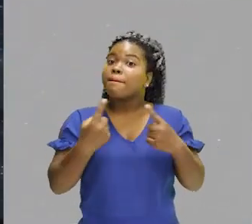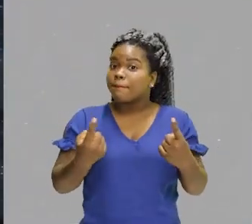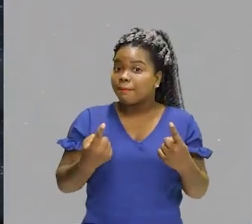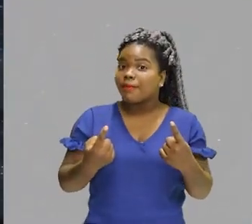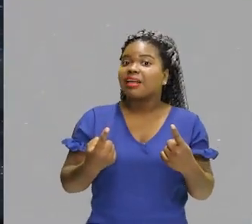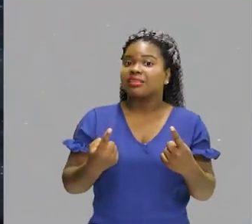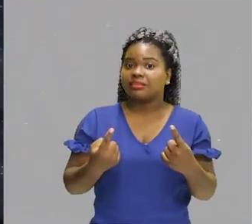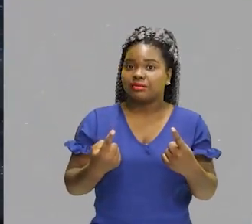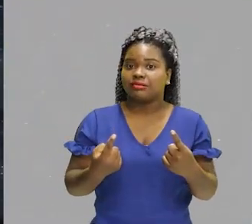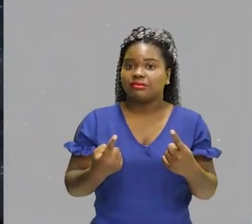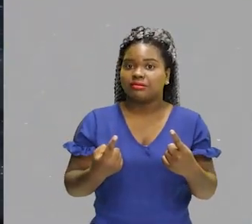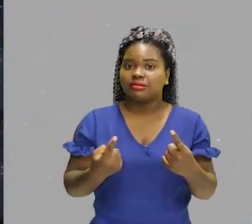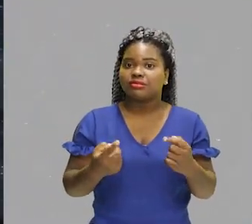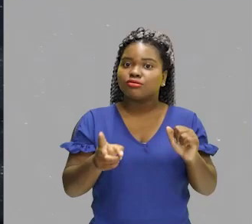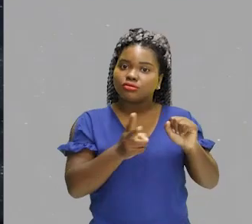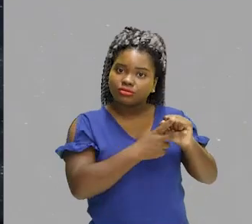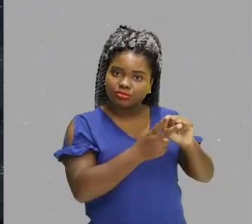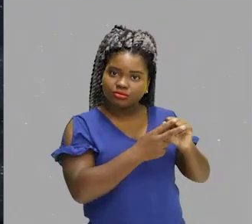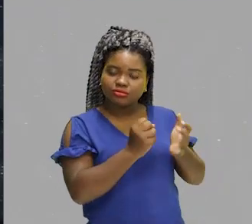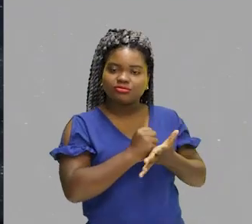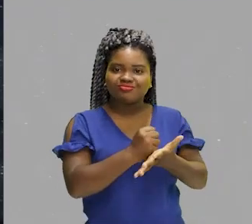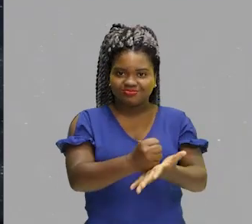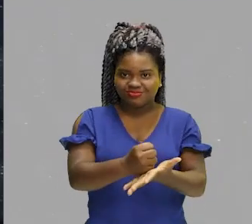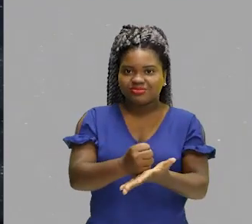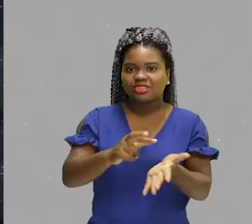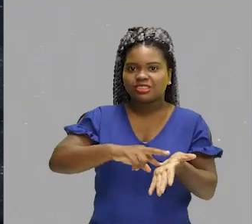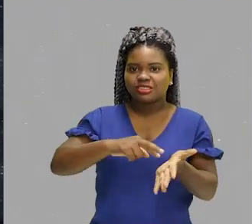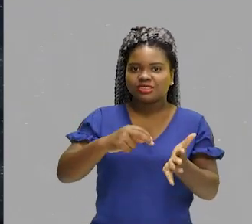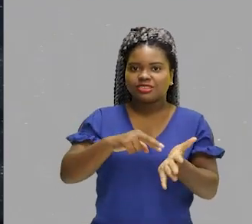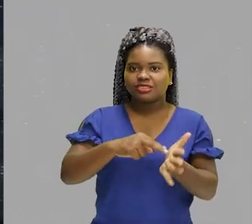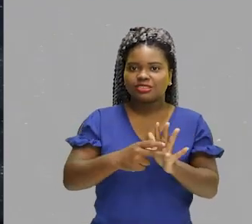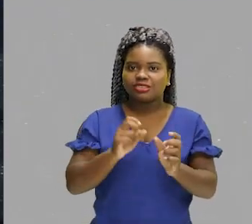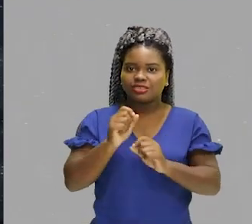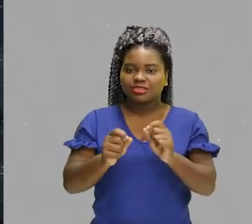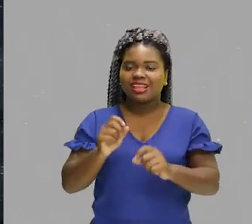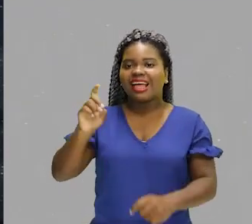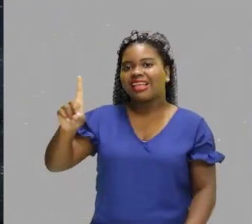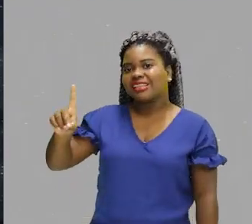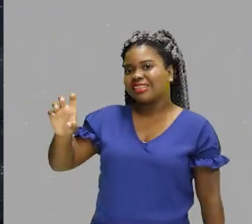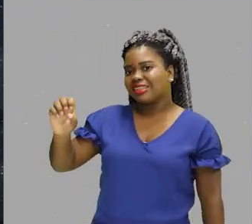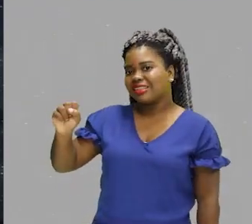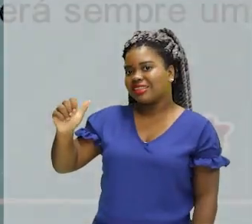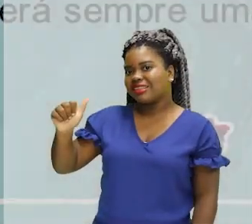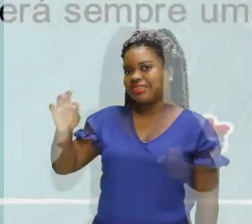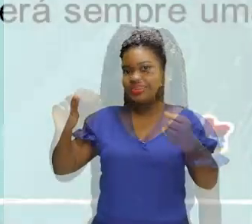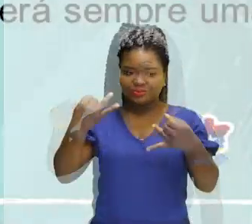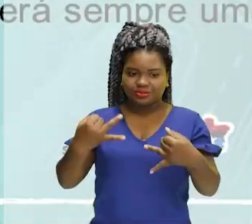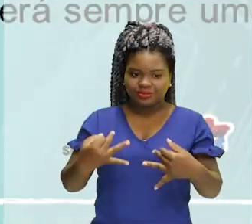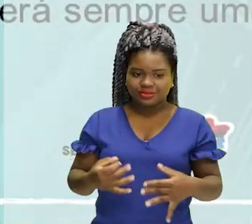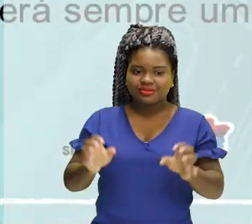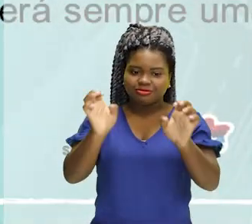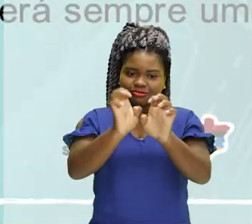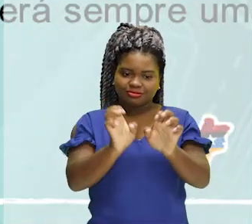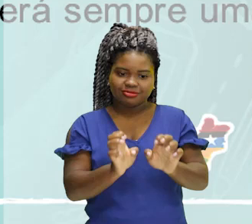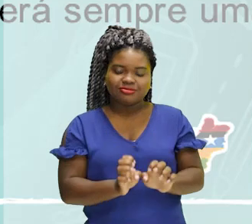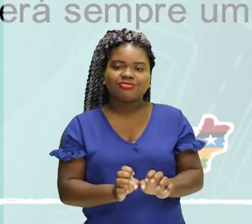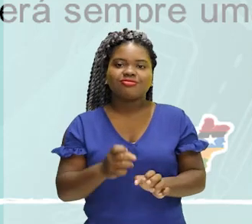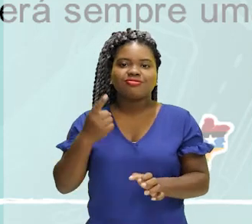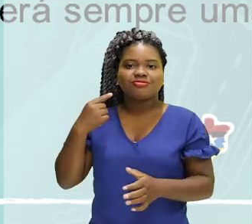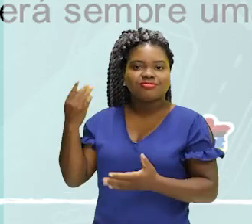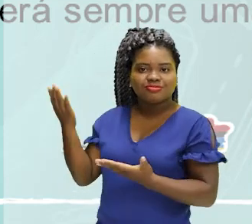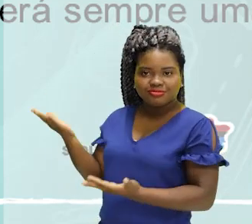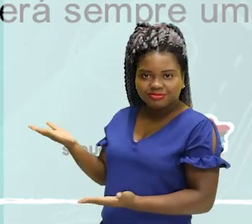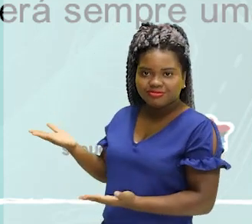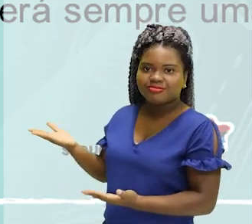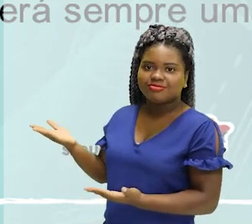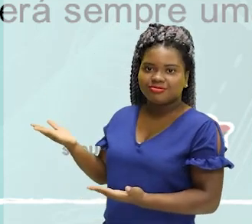ele assume o significado de desatar, ou seja, começar abruptamente. A estrutura das